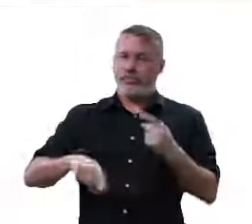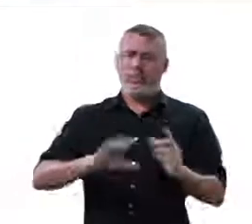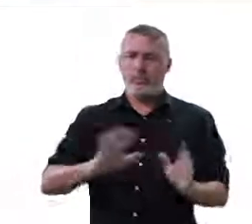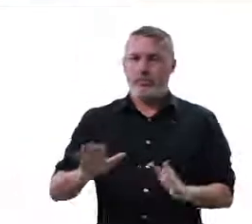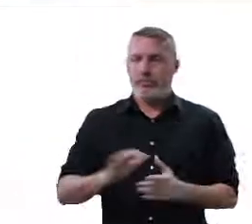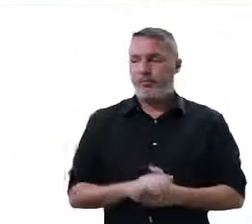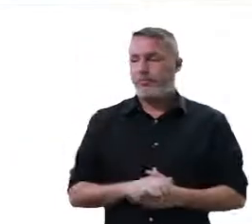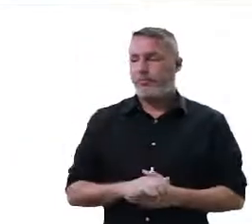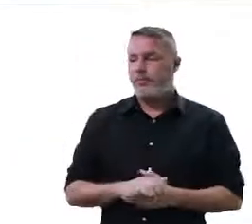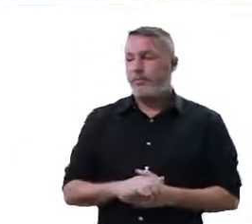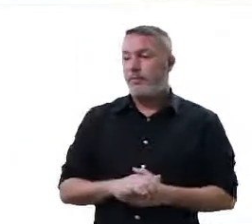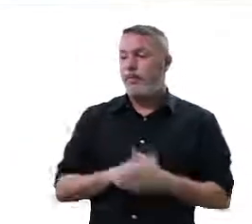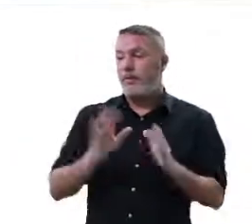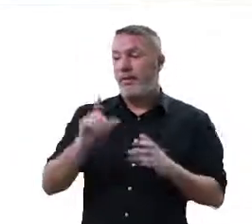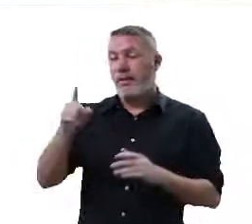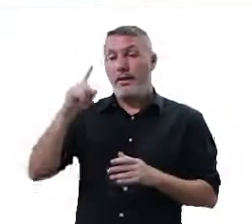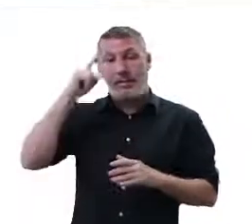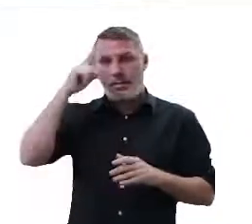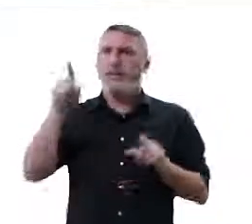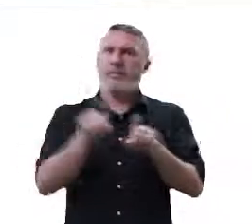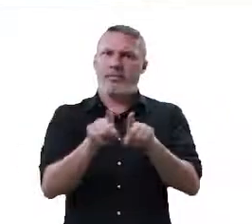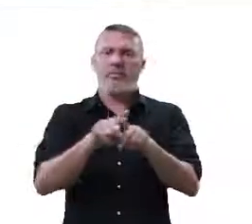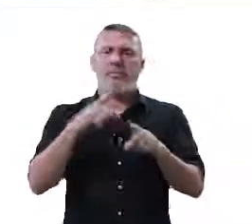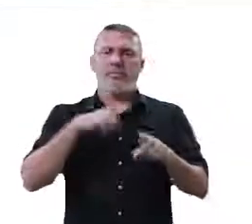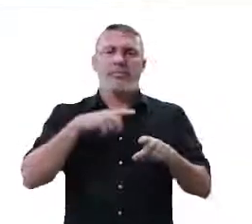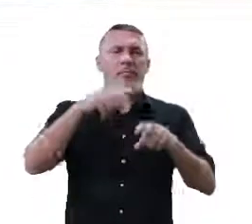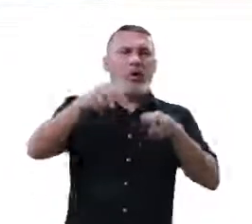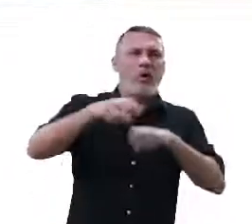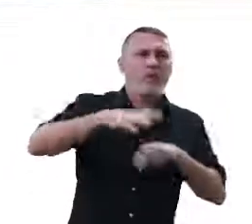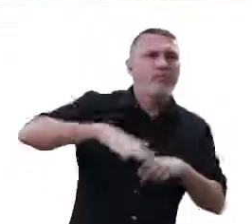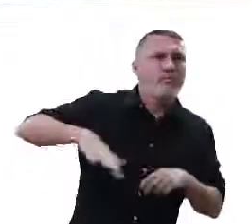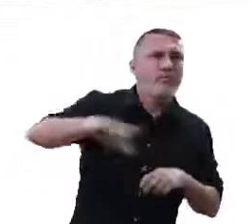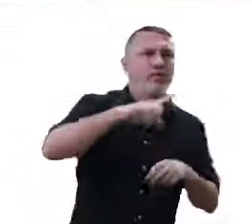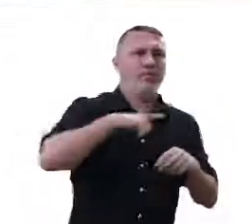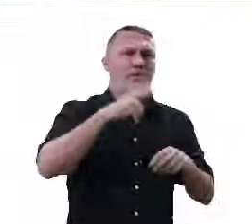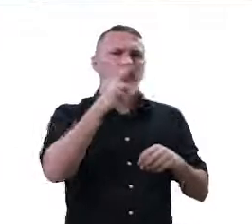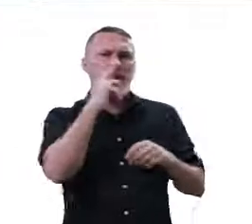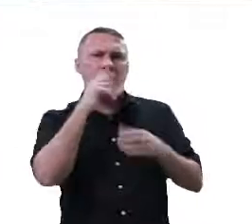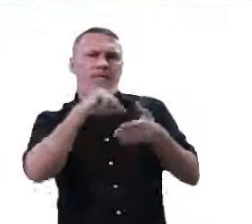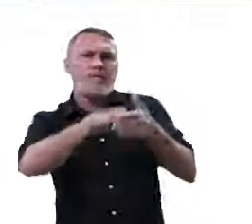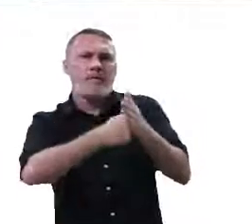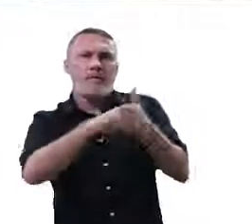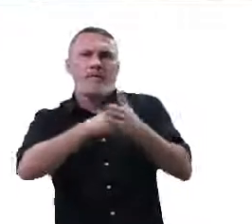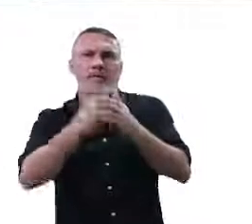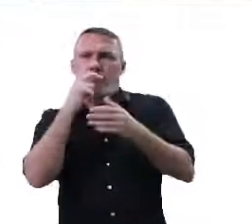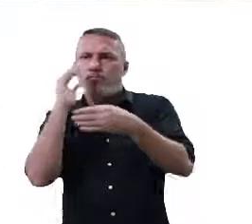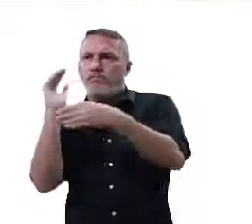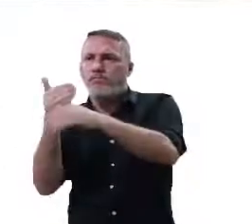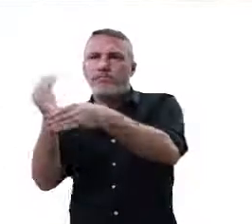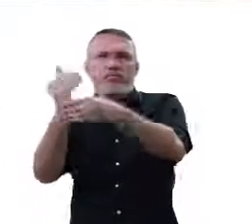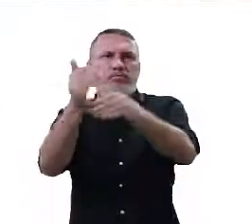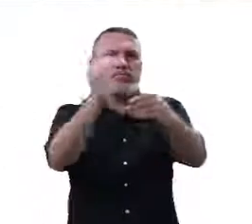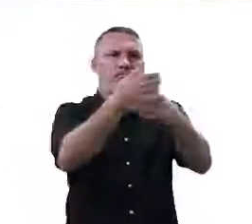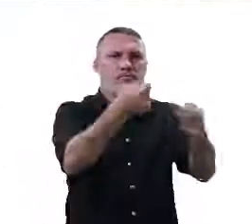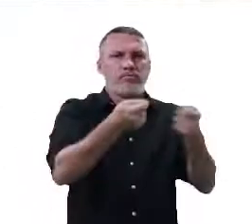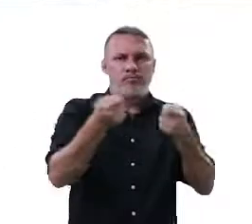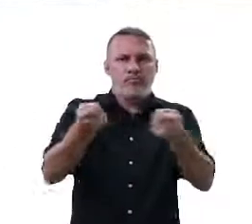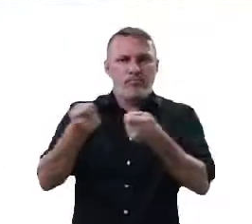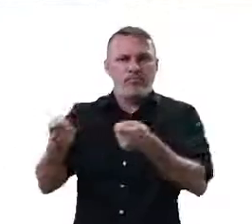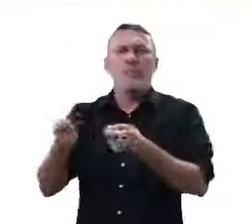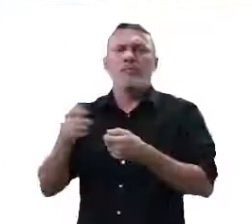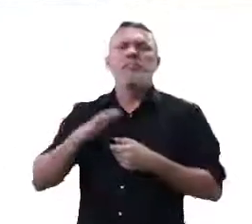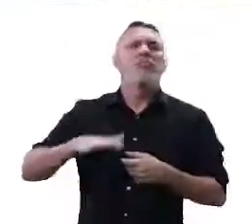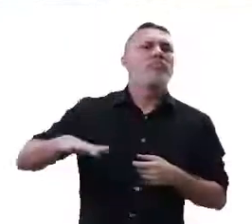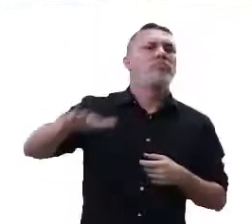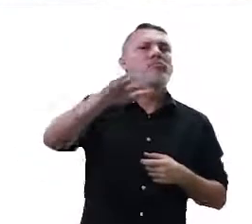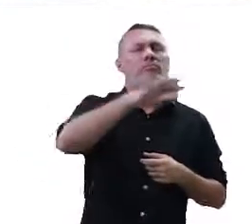é. Agora, a ideia do cercamento dos campos, com certeza. Por quê? Porque os campos,